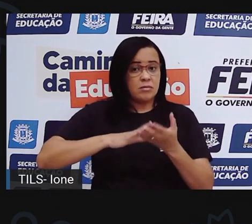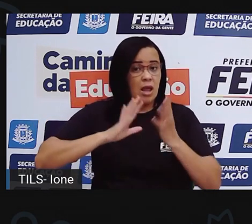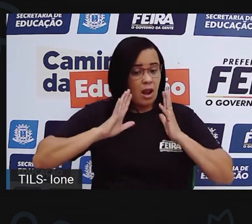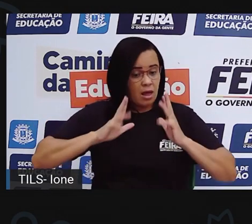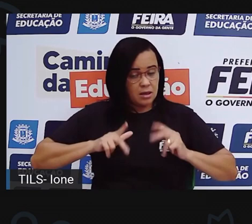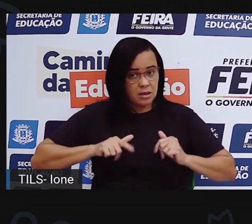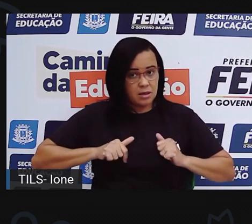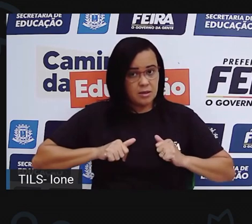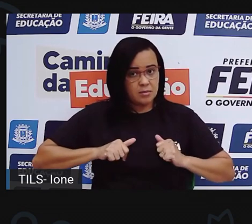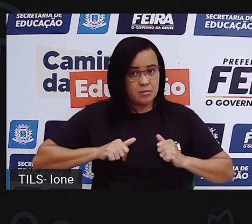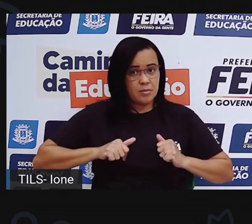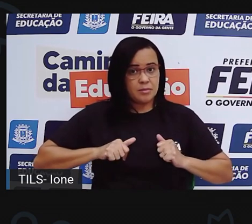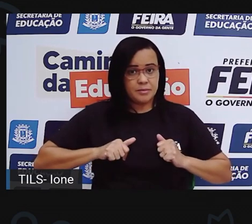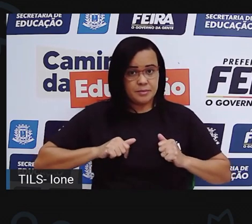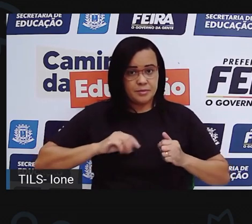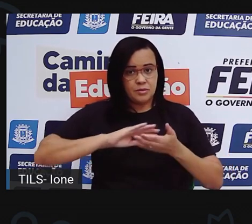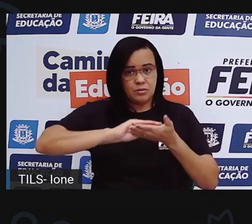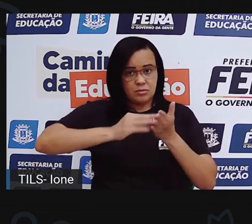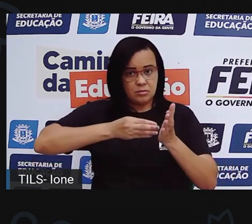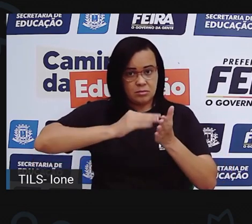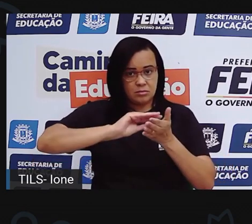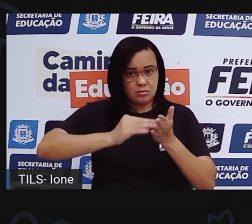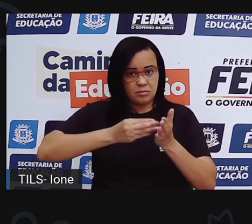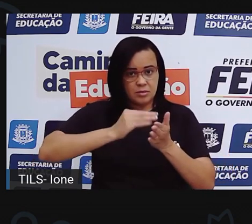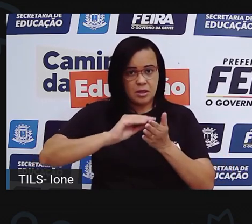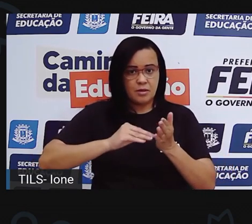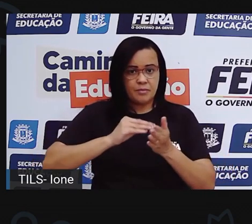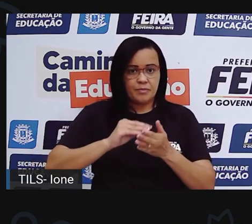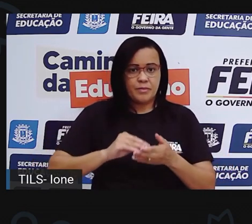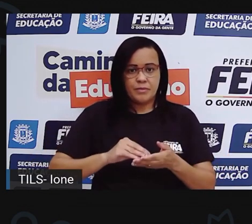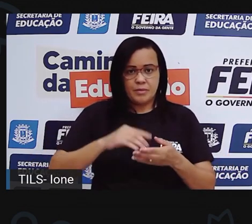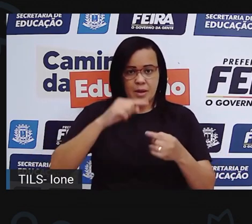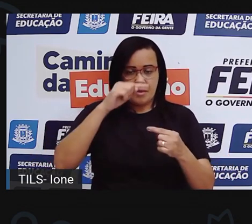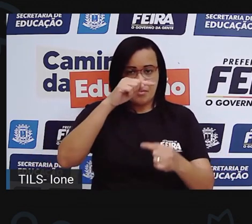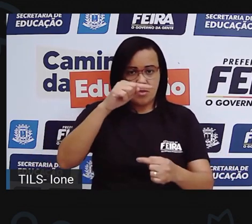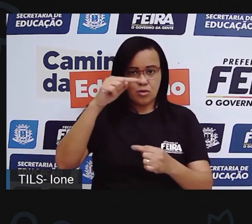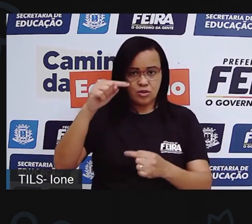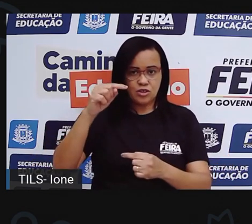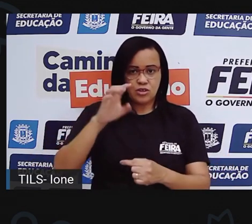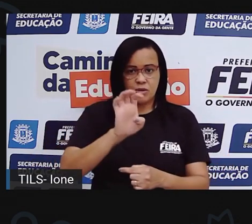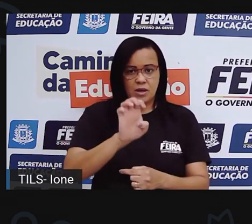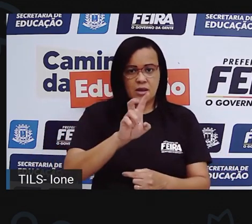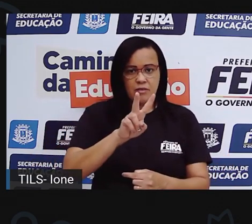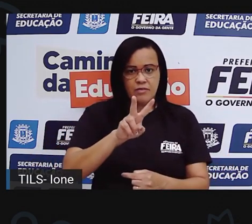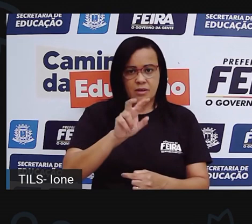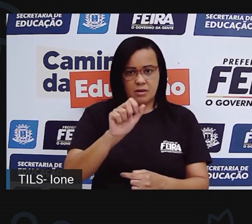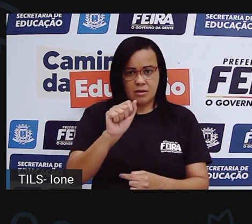rótulo, tá bom? E aí a Pro colocou aqui em potinhos, ó. EVA.